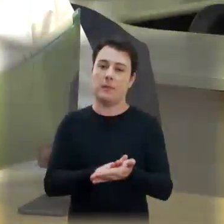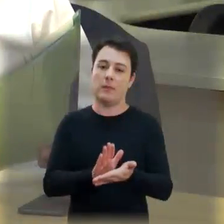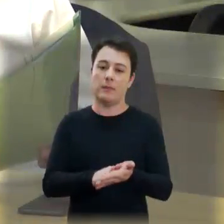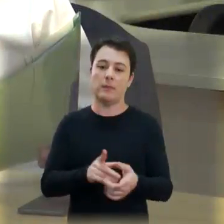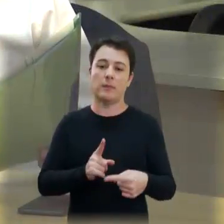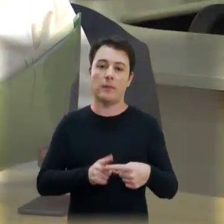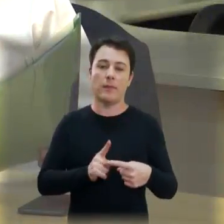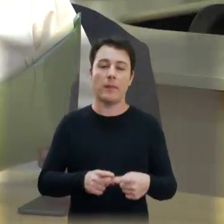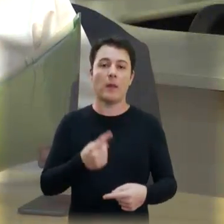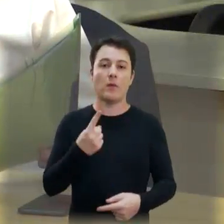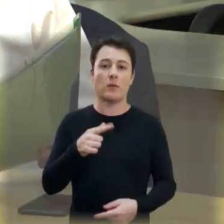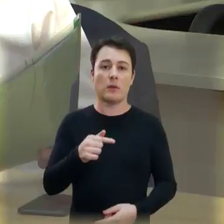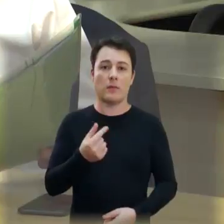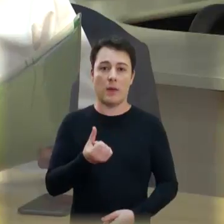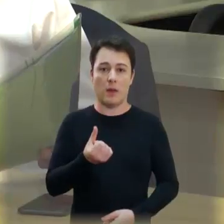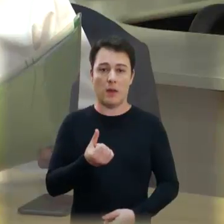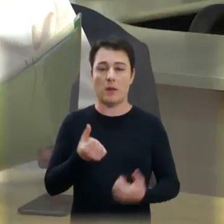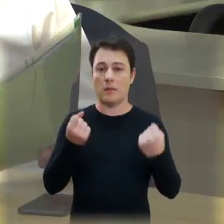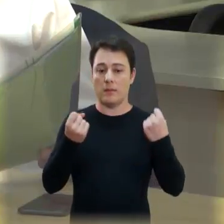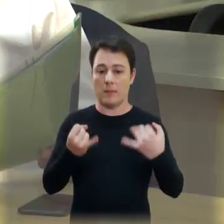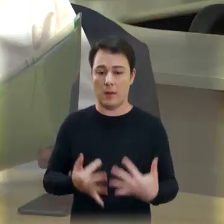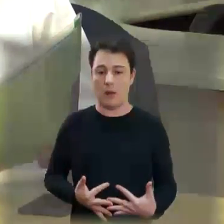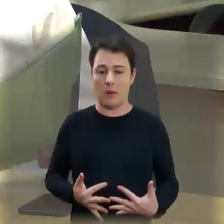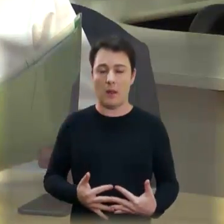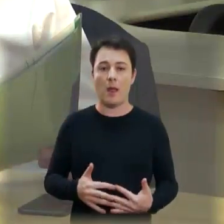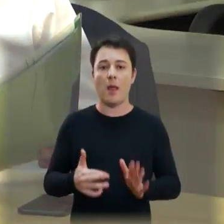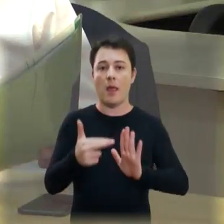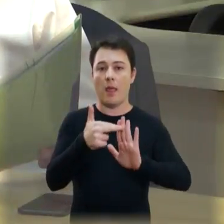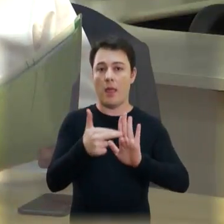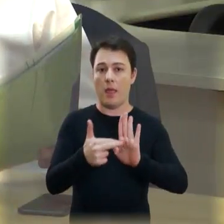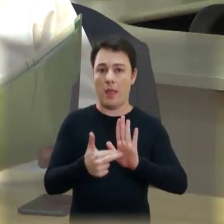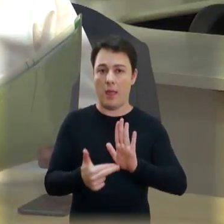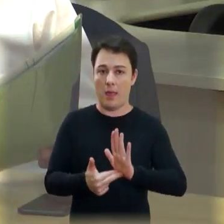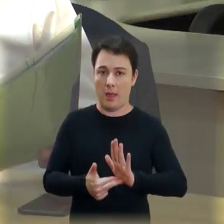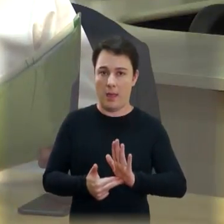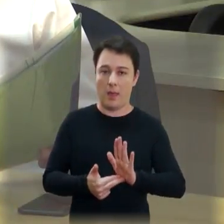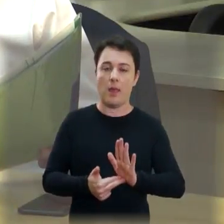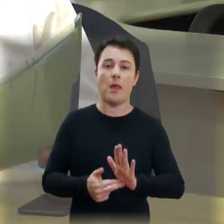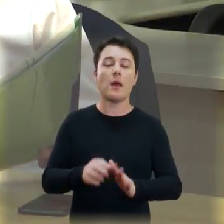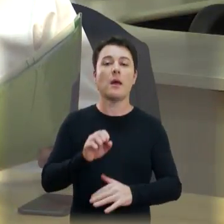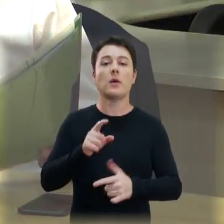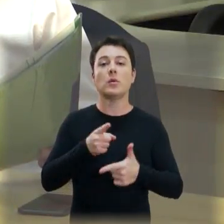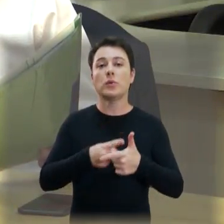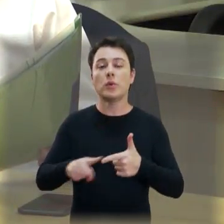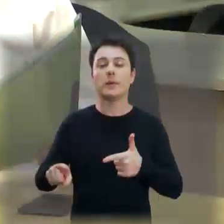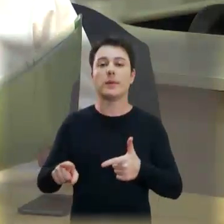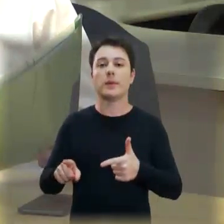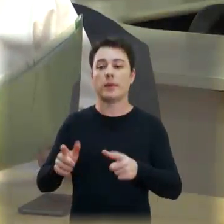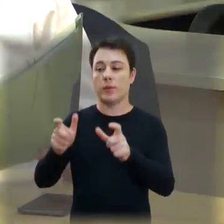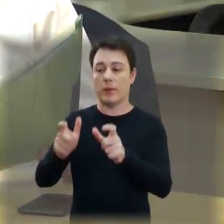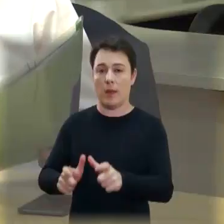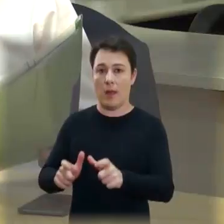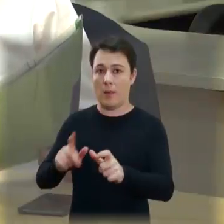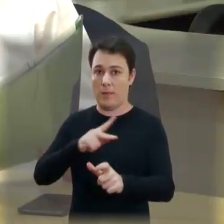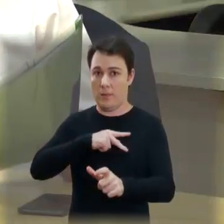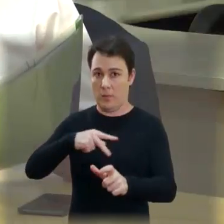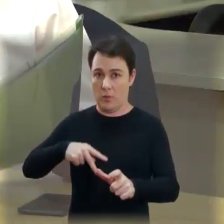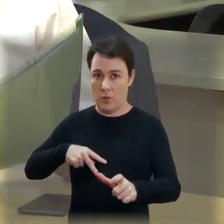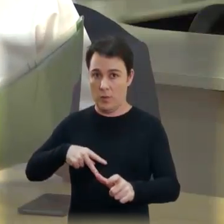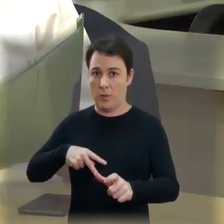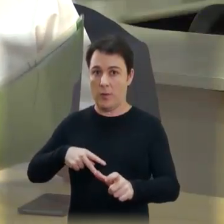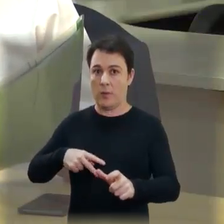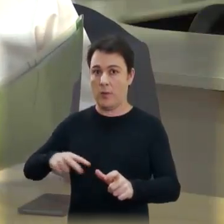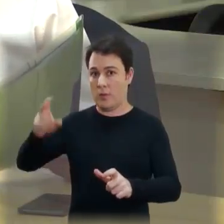número 176, que dispõe sobre os procedimentos para obtenção de autorização de uso de espaços